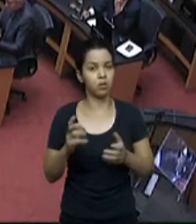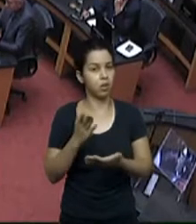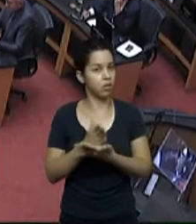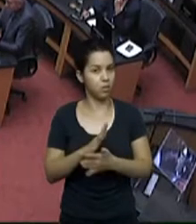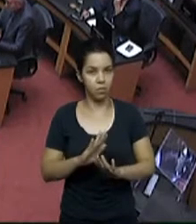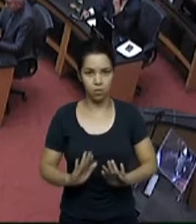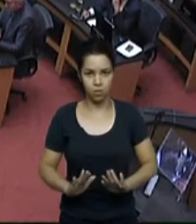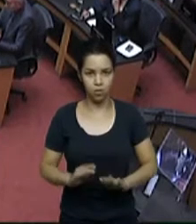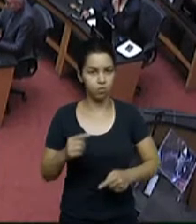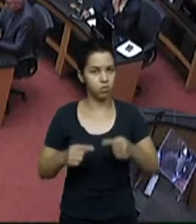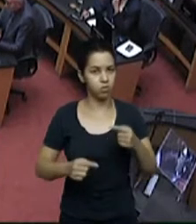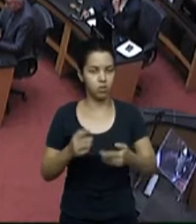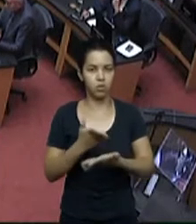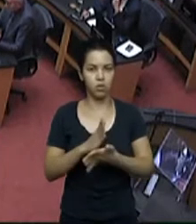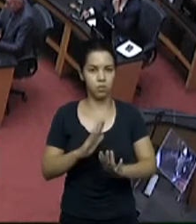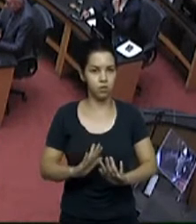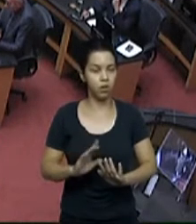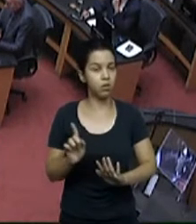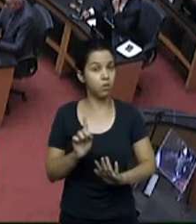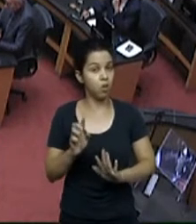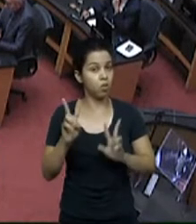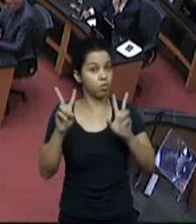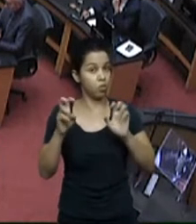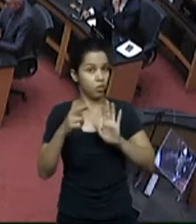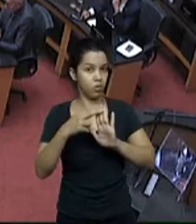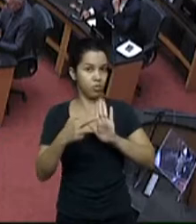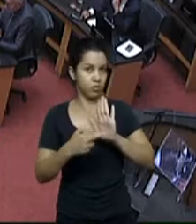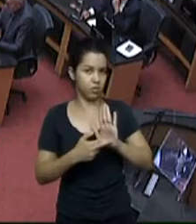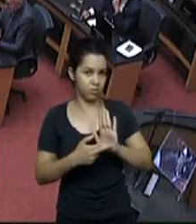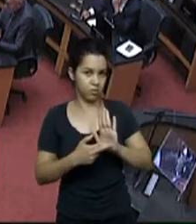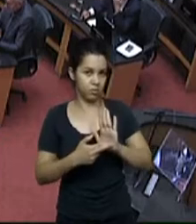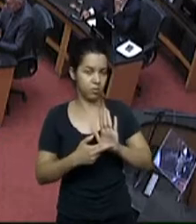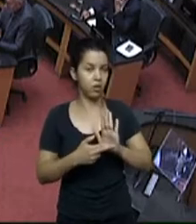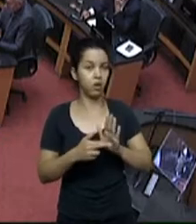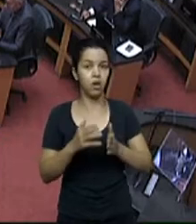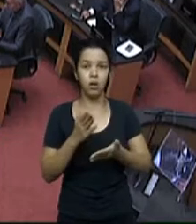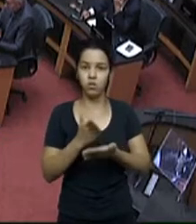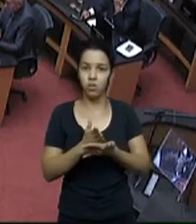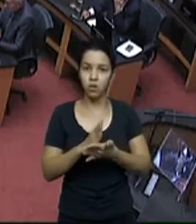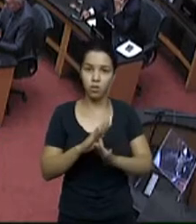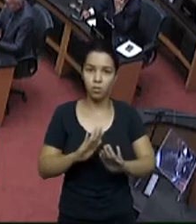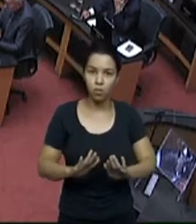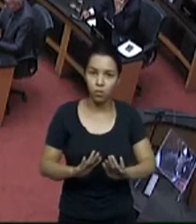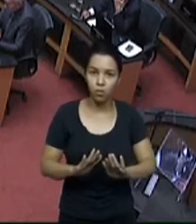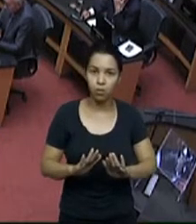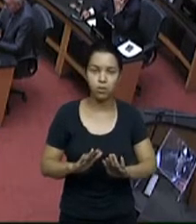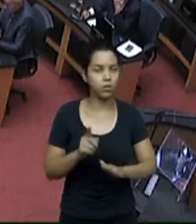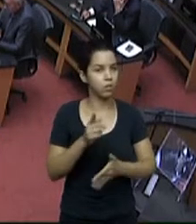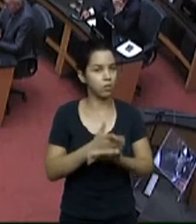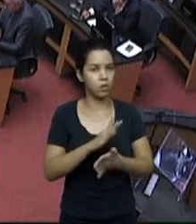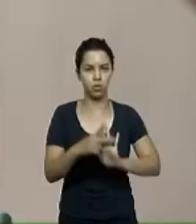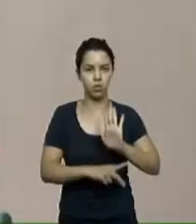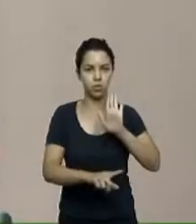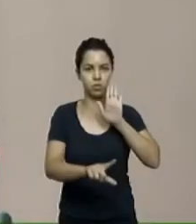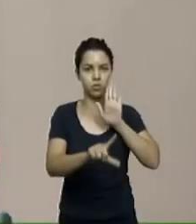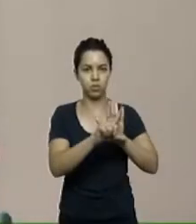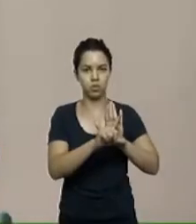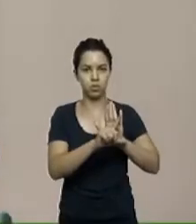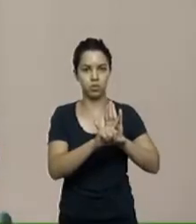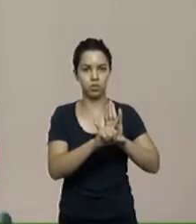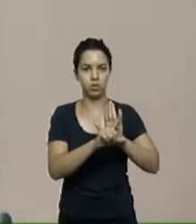do MDB PSDB PSD PTB e PP pedindo mais prazo para a discussão da proposta